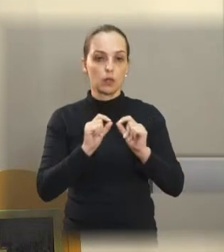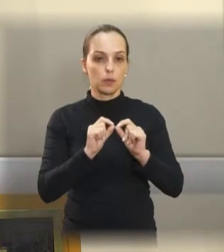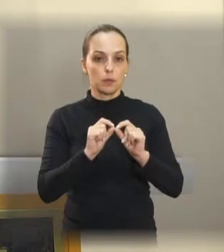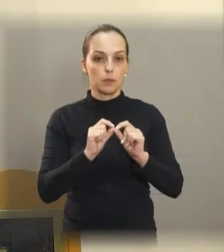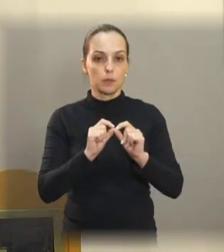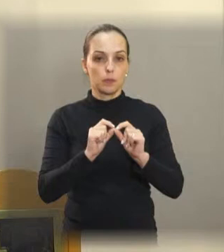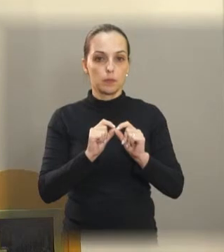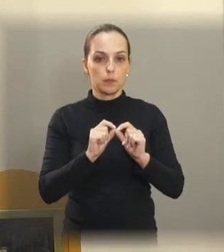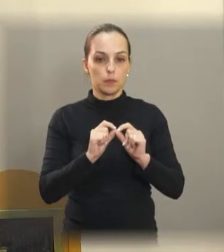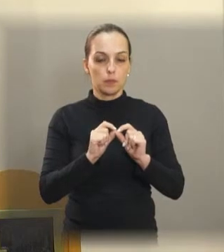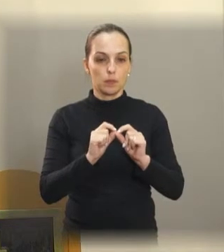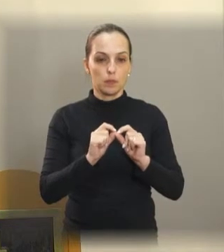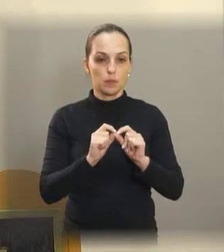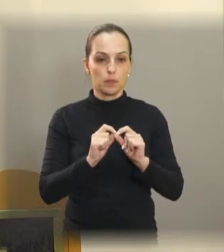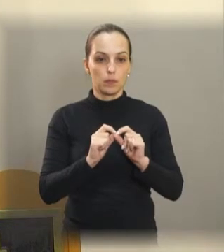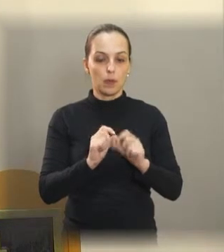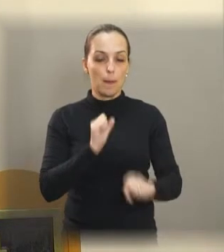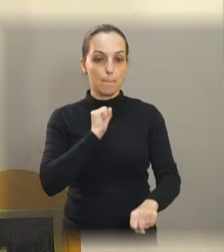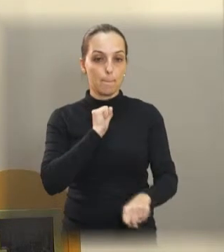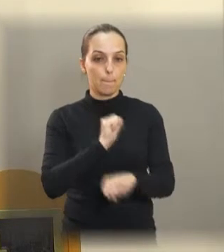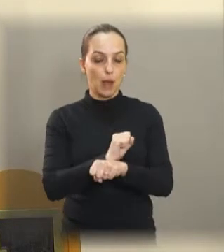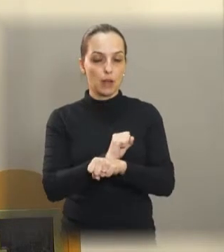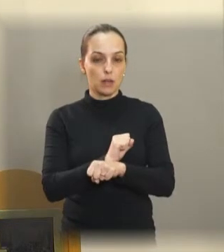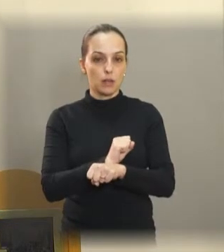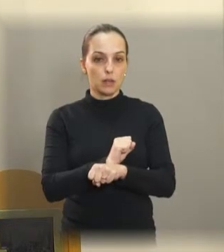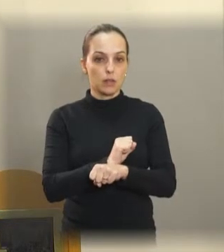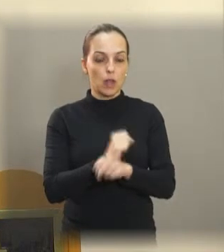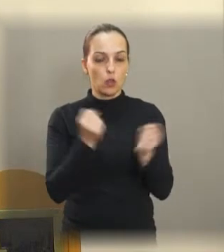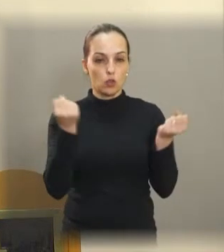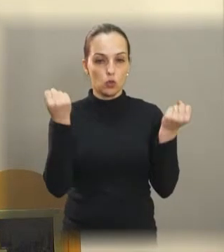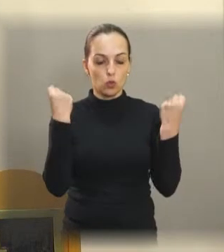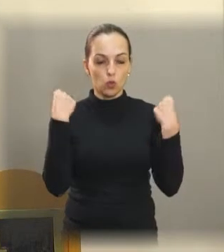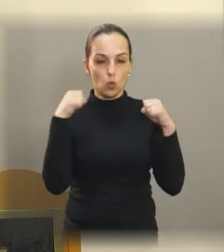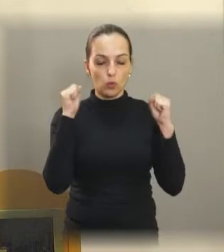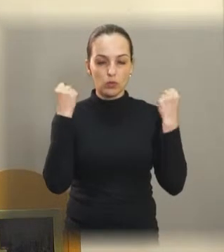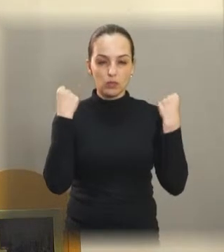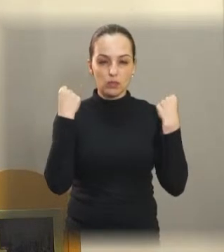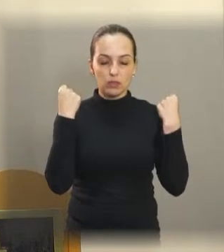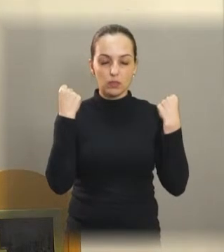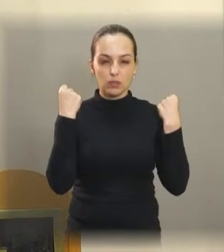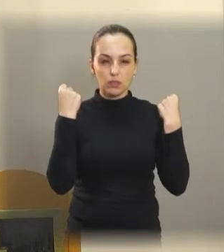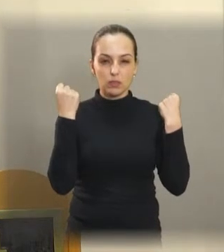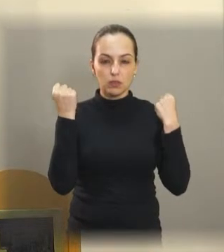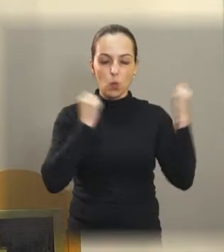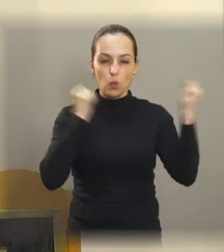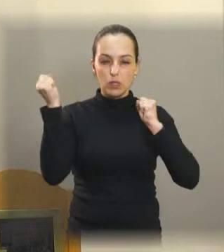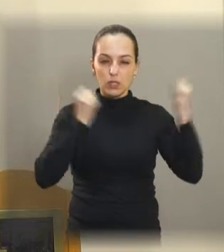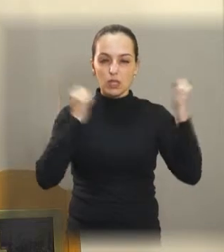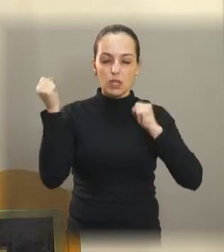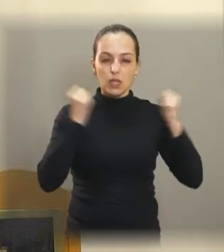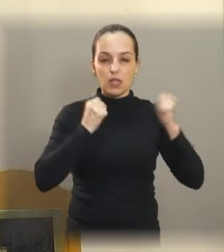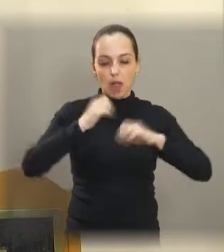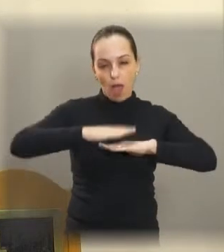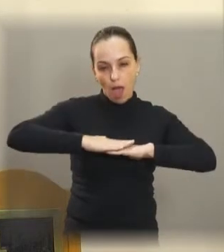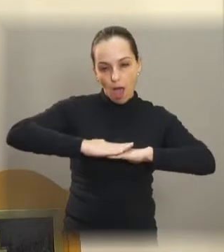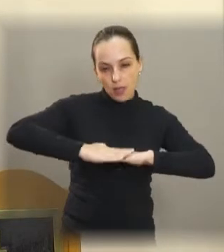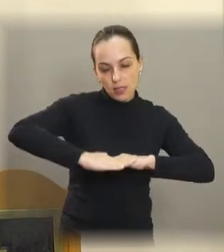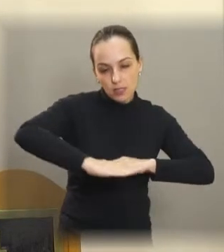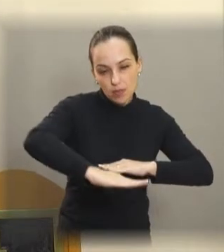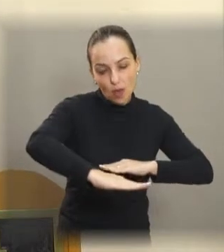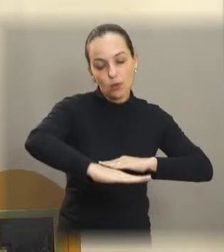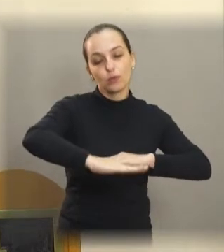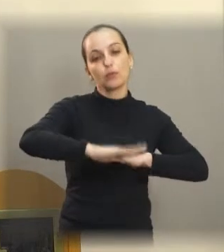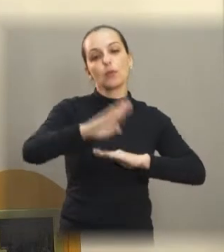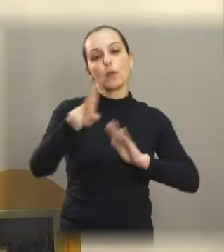a paralisação da usina de asfalto, o AFRIO, no centralizado. Na ocasião, eu disse, né, para a pessoa